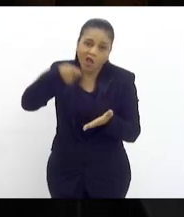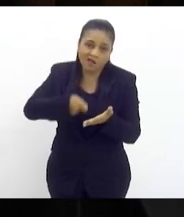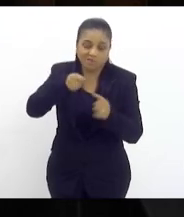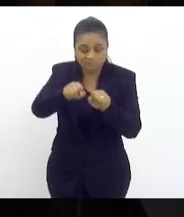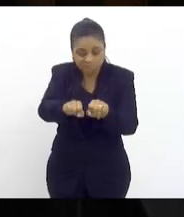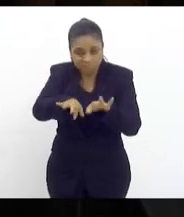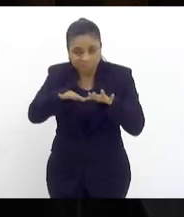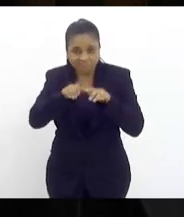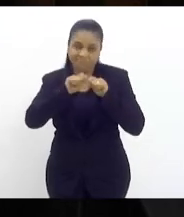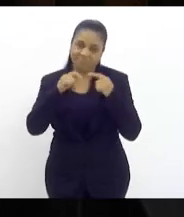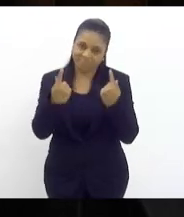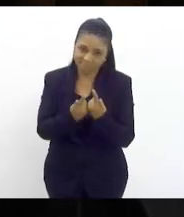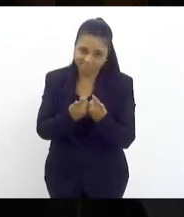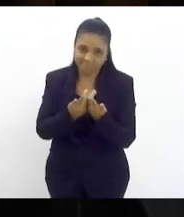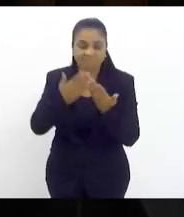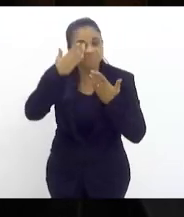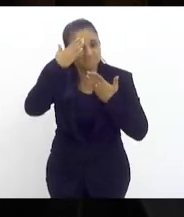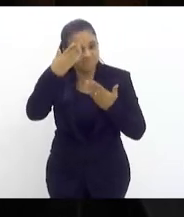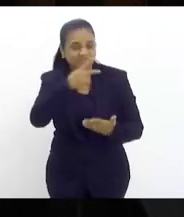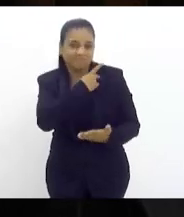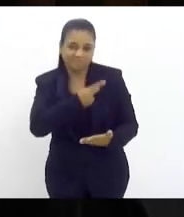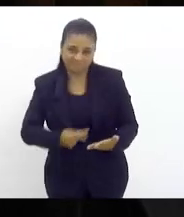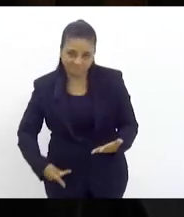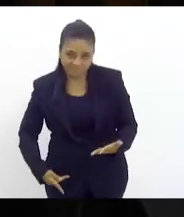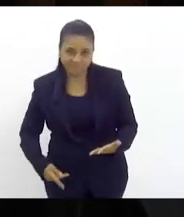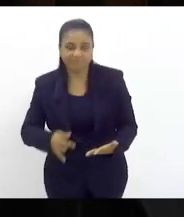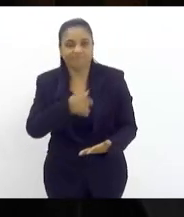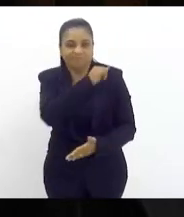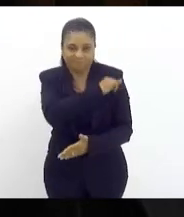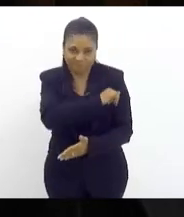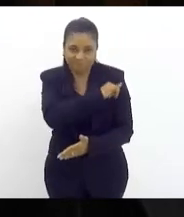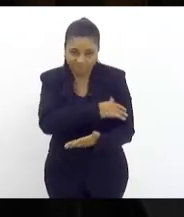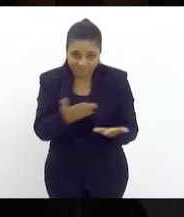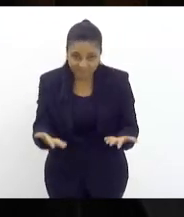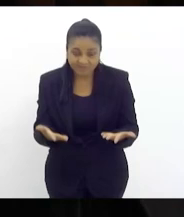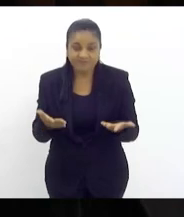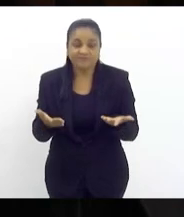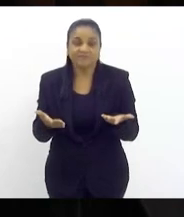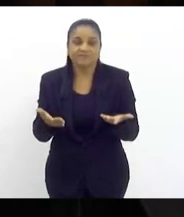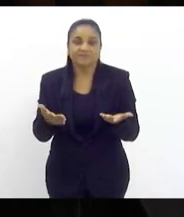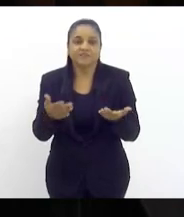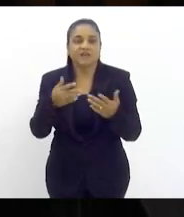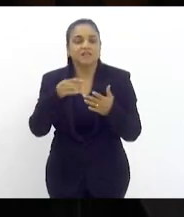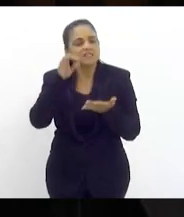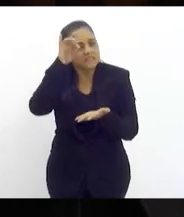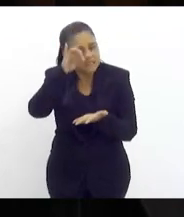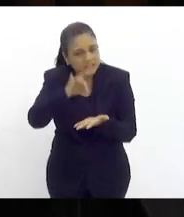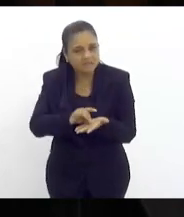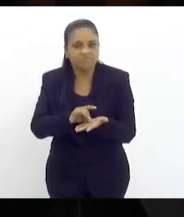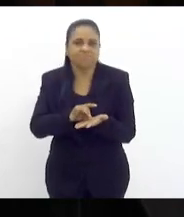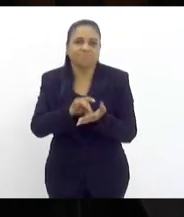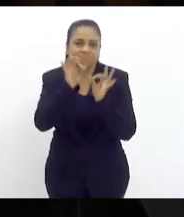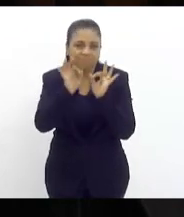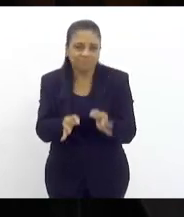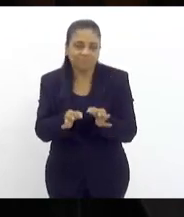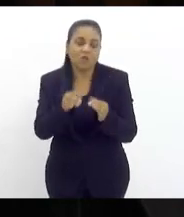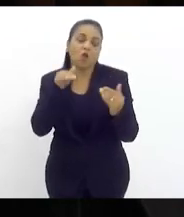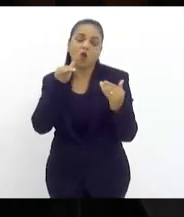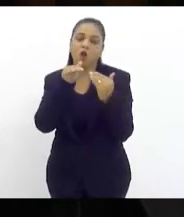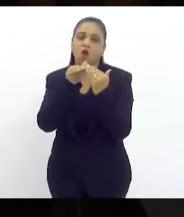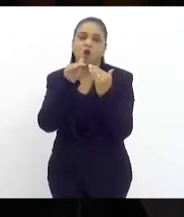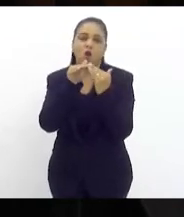Parlamento Fluminense. Muito obrigado, senhora Presidência, na certeza que tem de Vossa Excelência